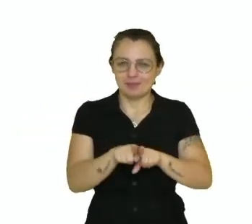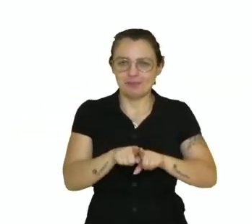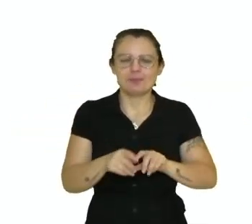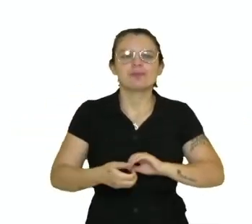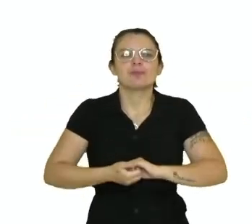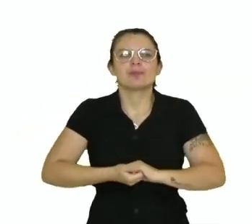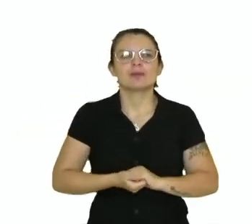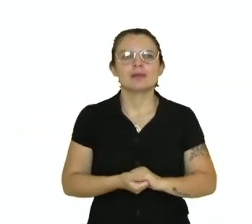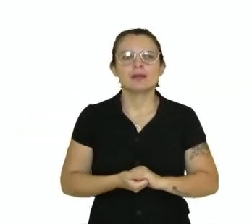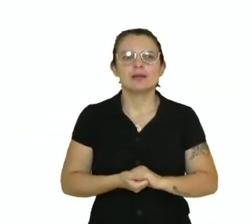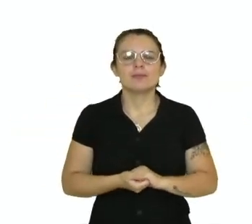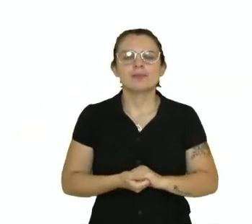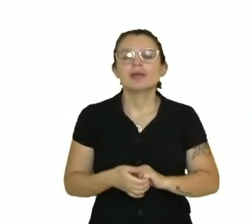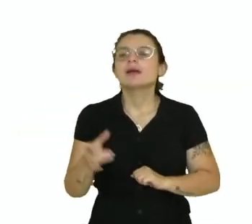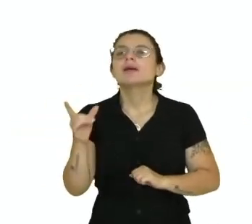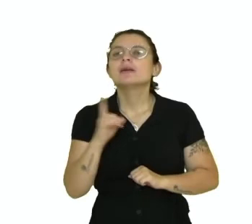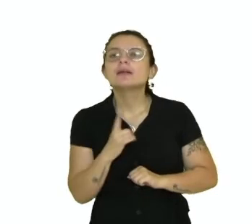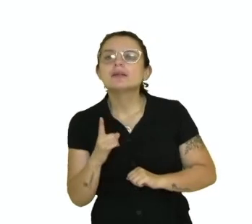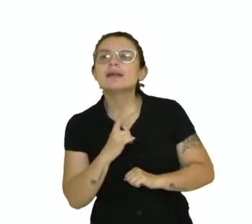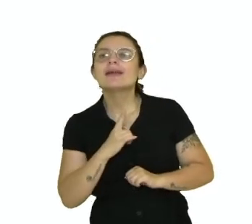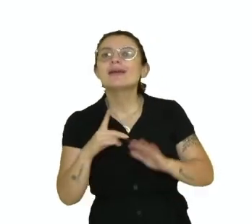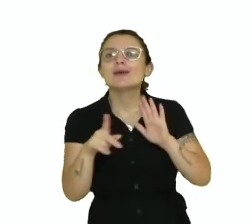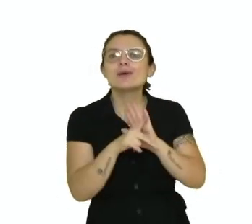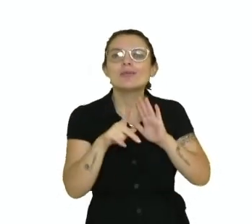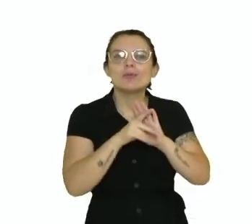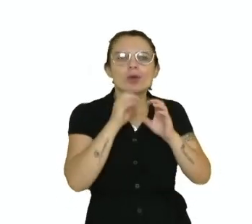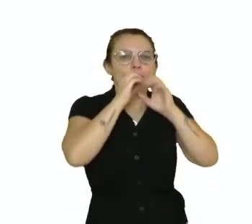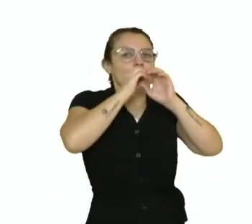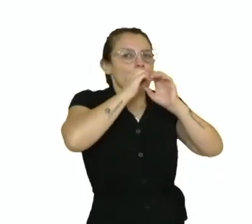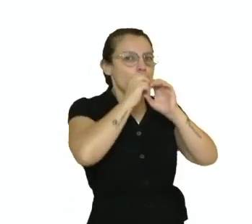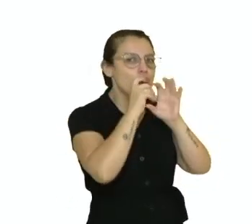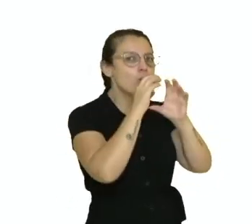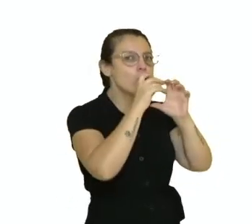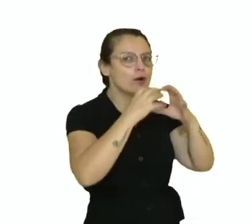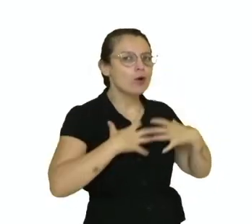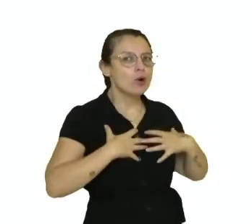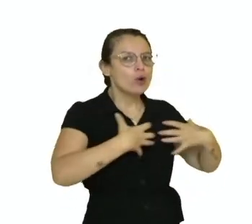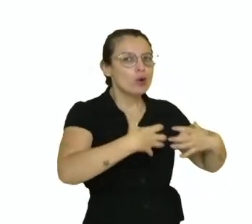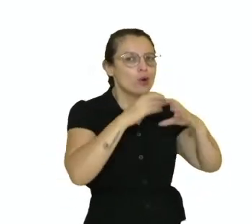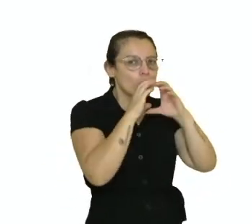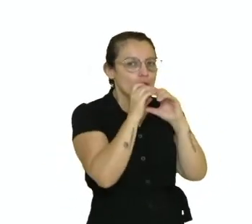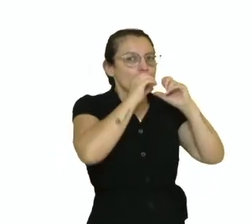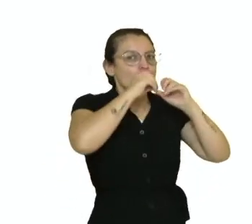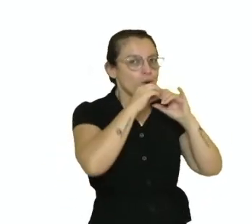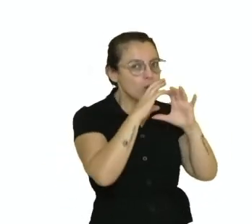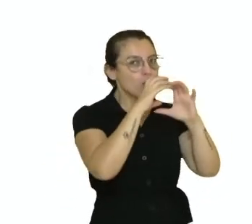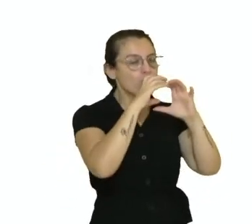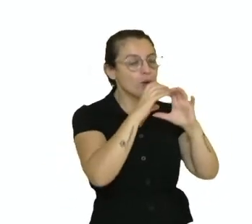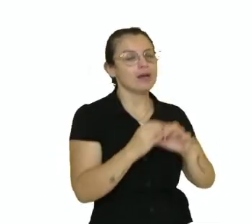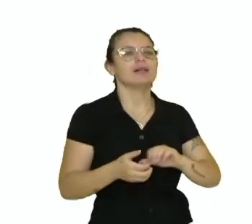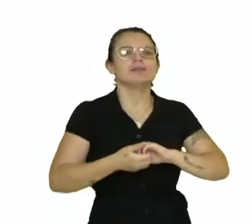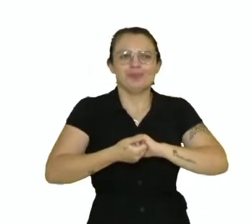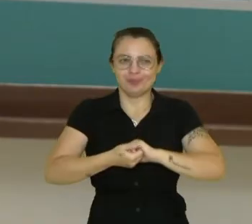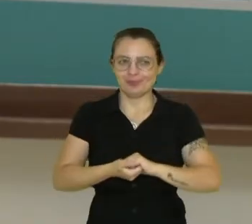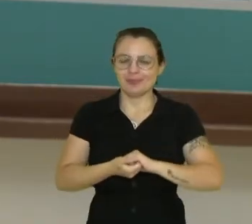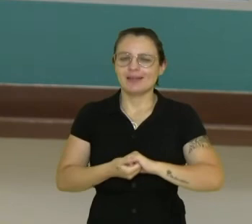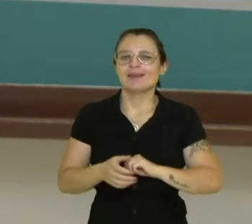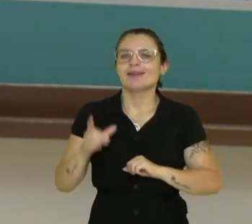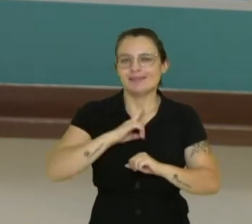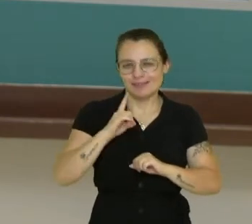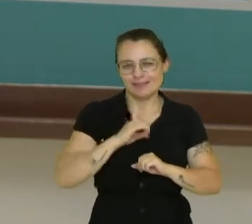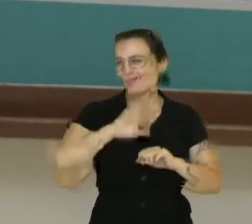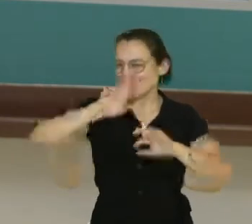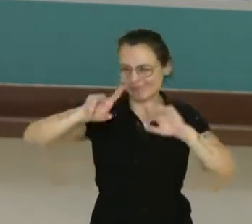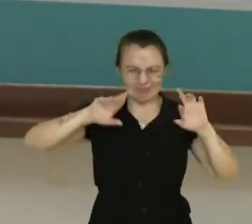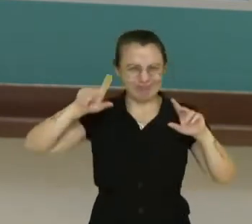é produzido por vibração de uma coluna de ar. Exemplo, trompete, flauta, saxofone, tem